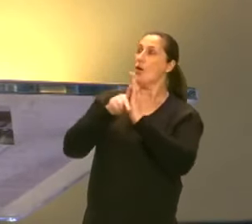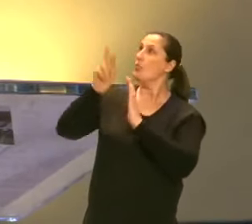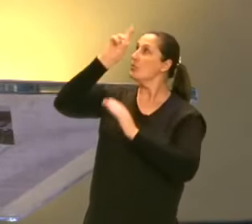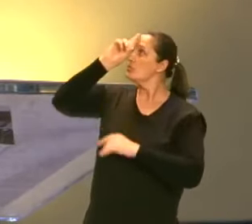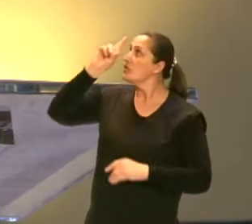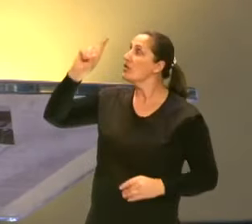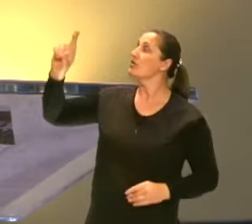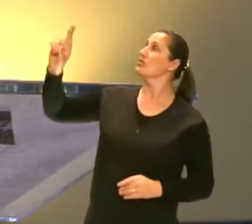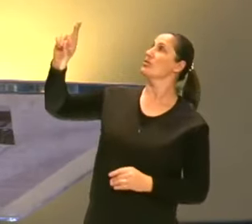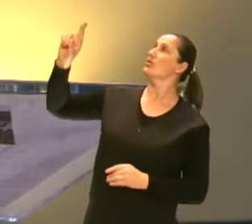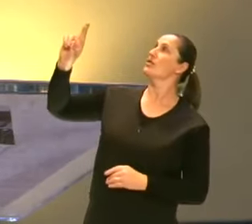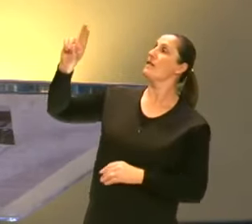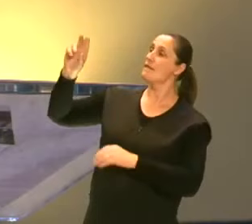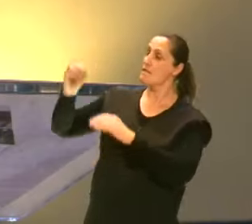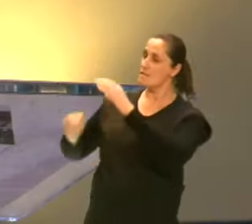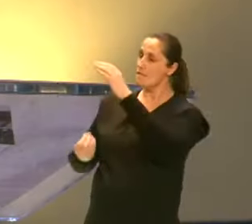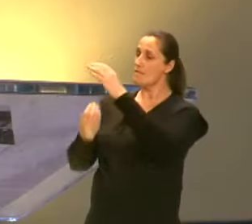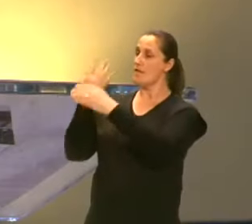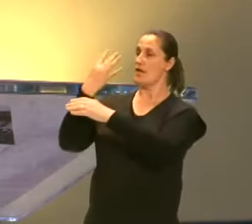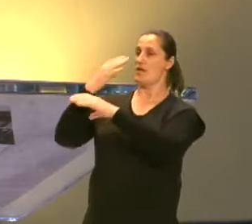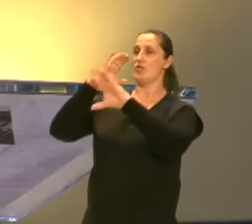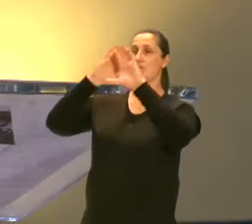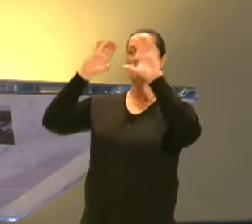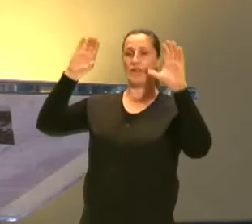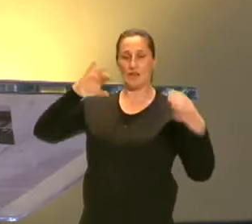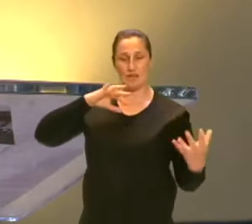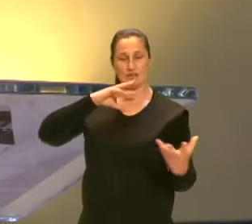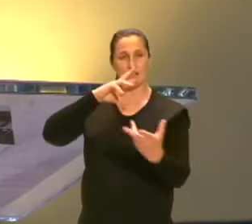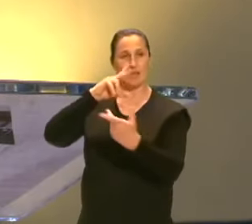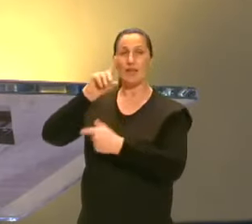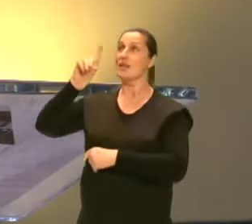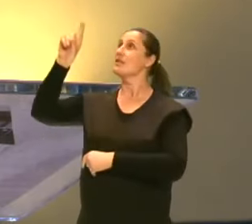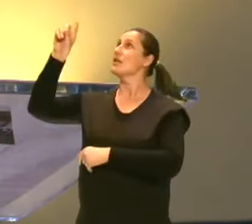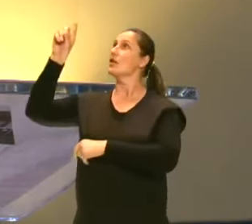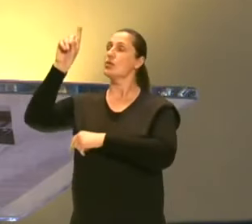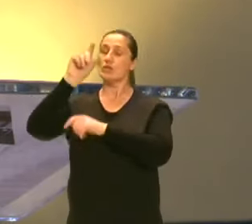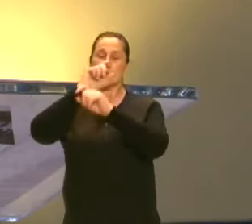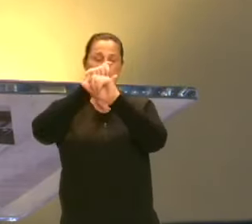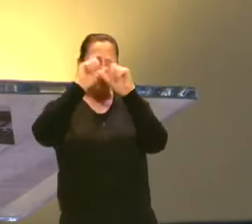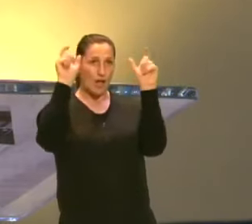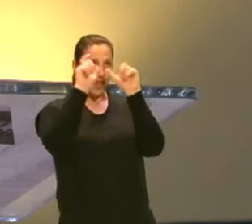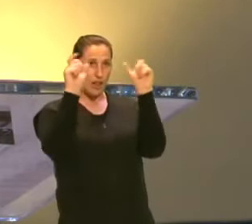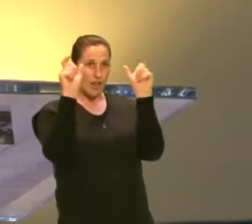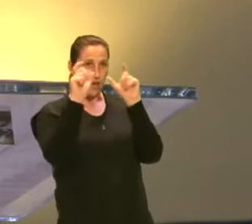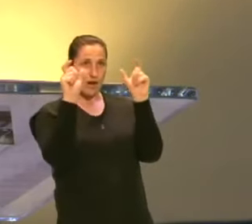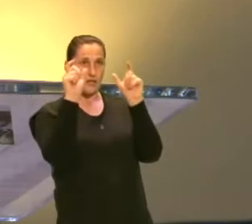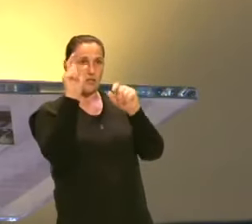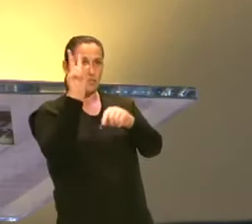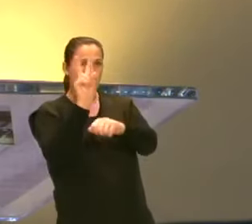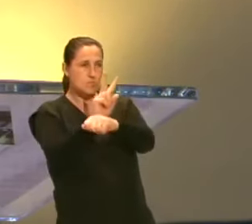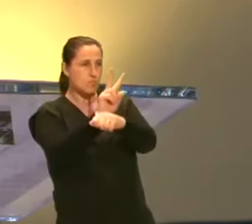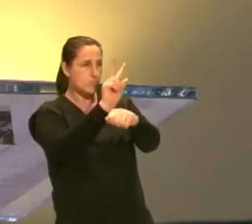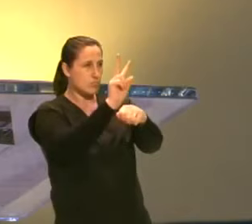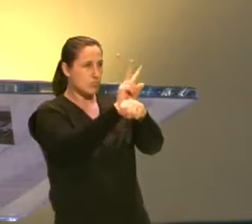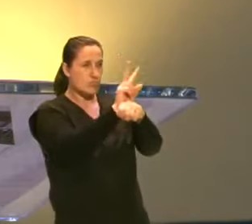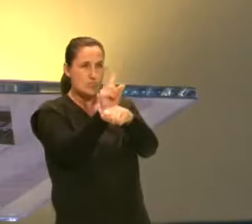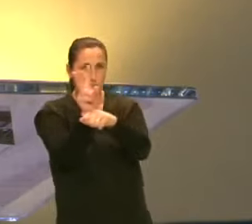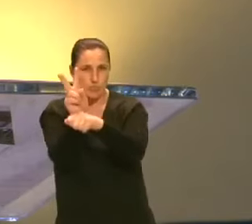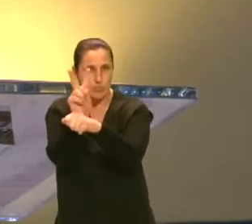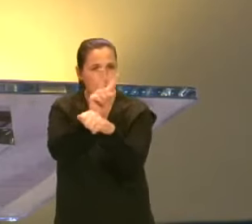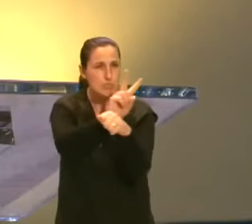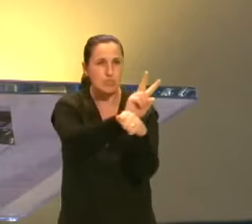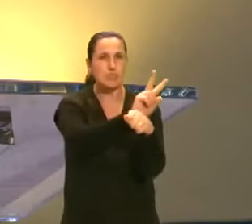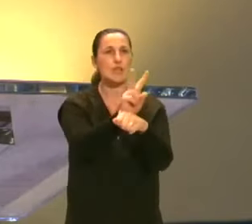não permitirá que você tropece, o seu protetor se manterá alerta. Sim, o protetor de Israel não